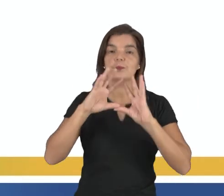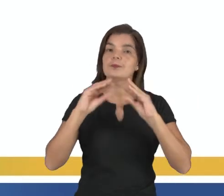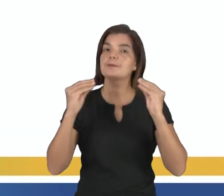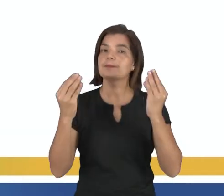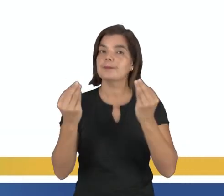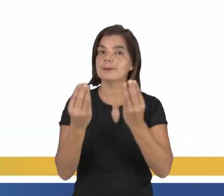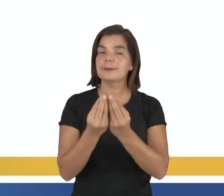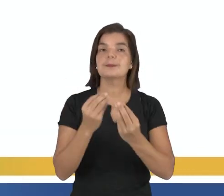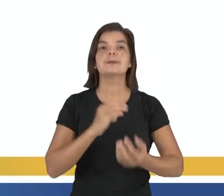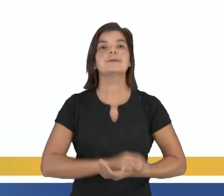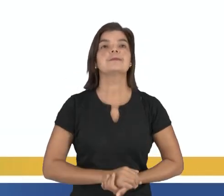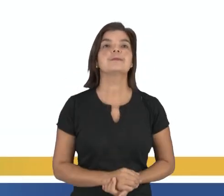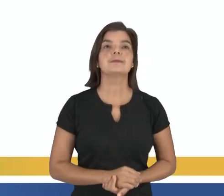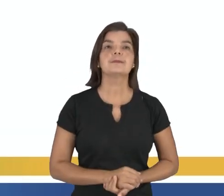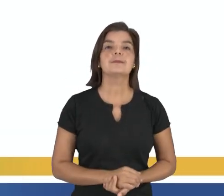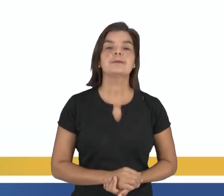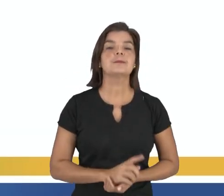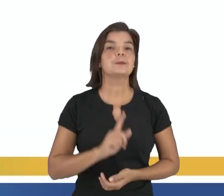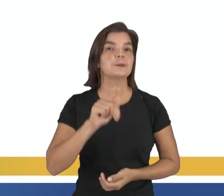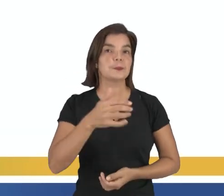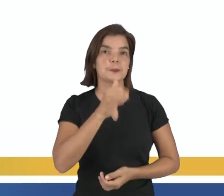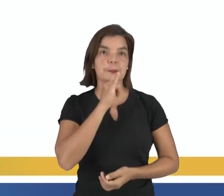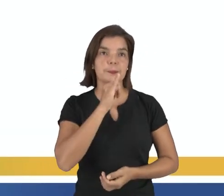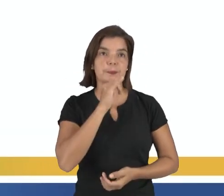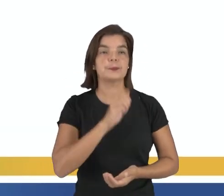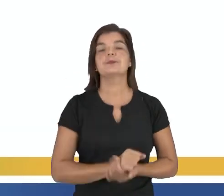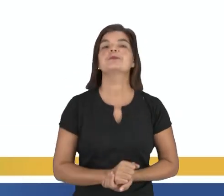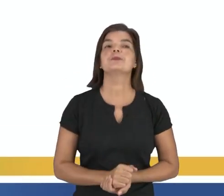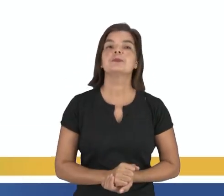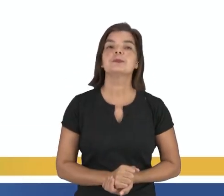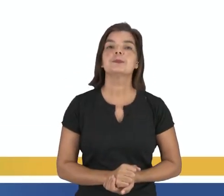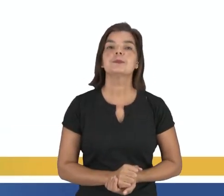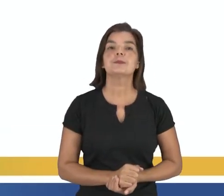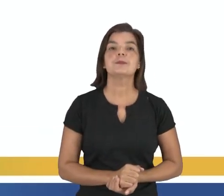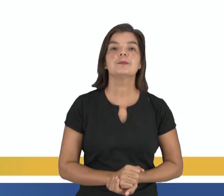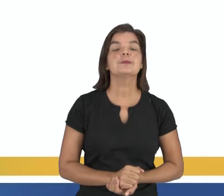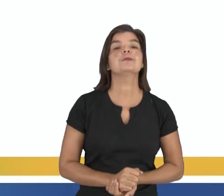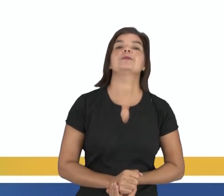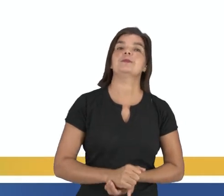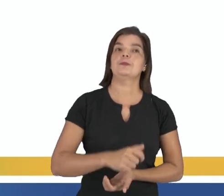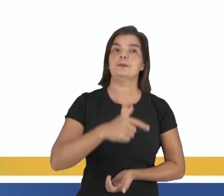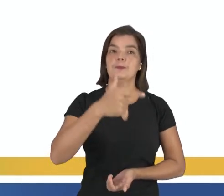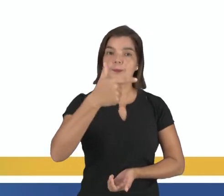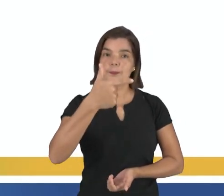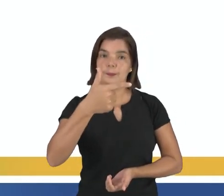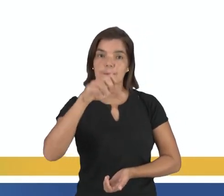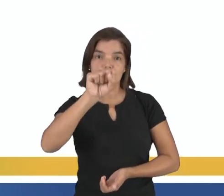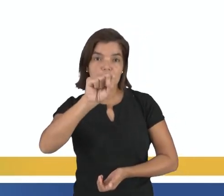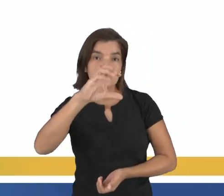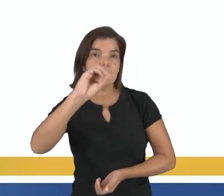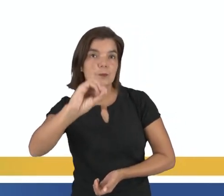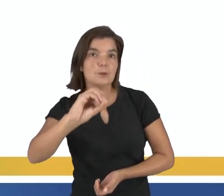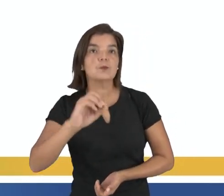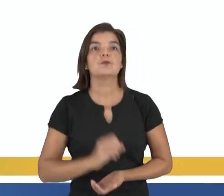substâncias. Outro exemplo, nós temos aqui SO2, o